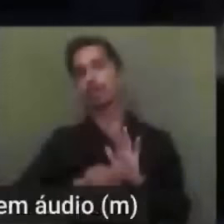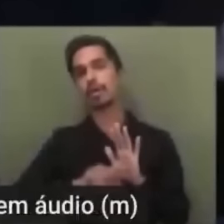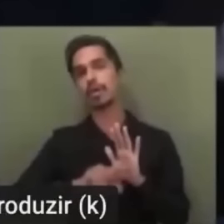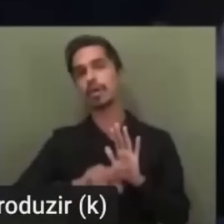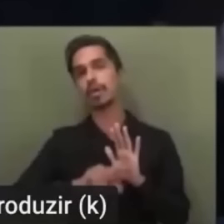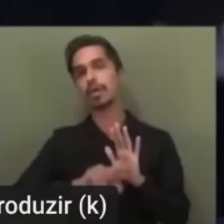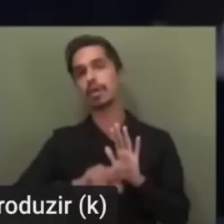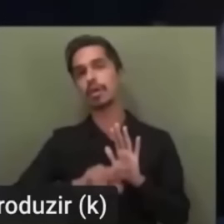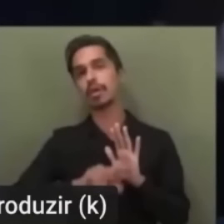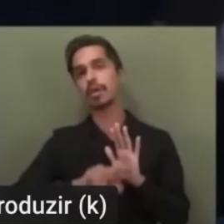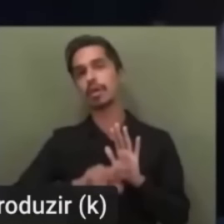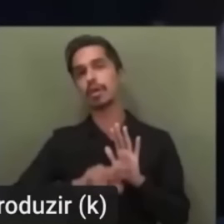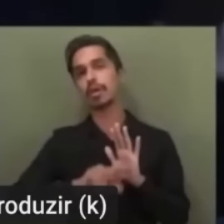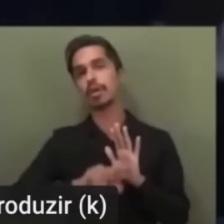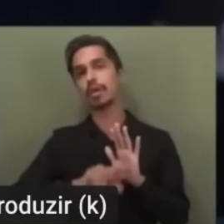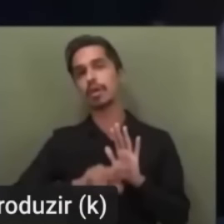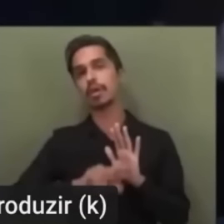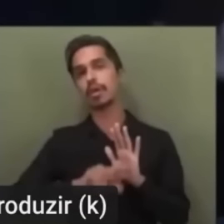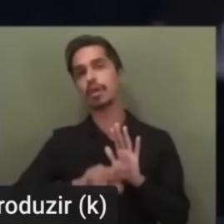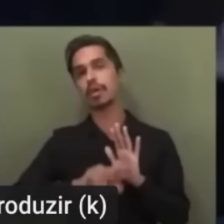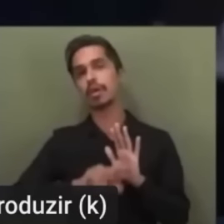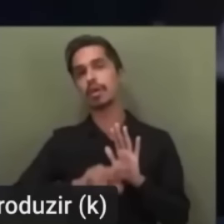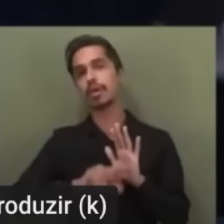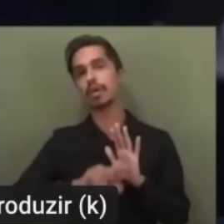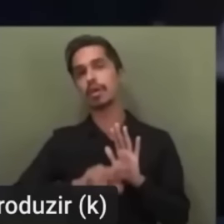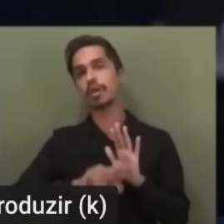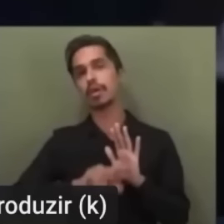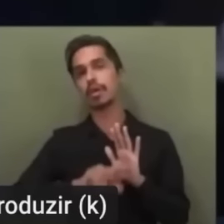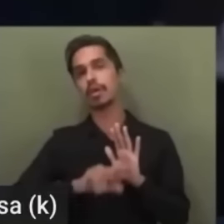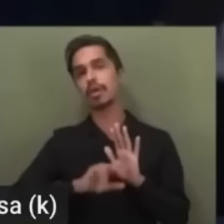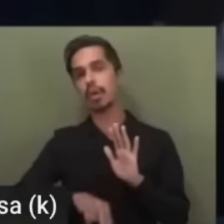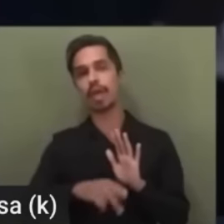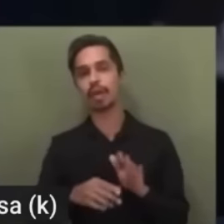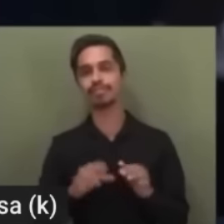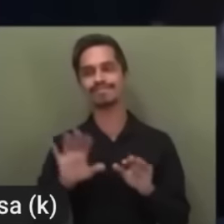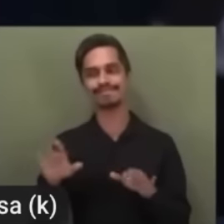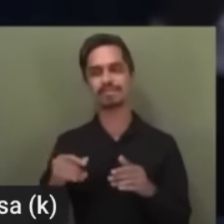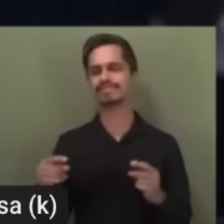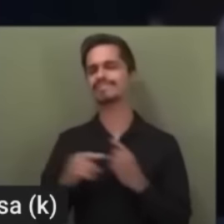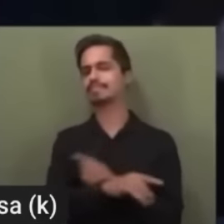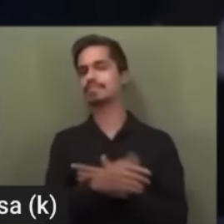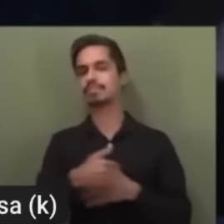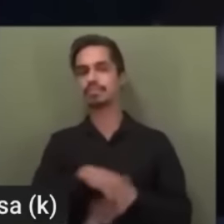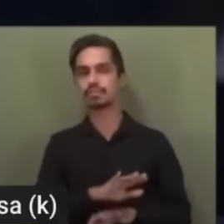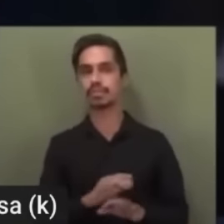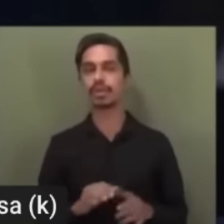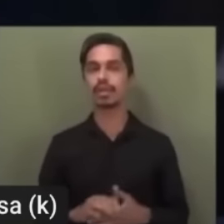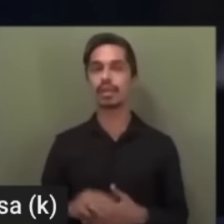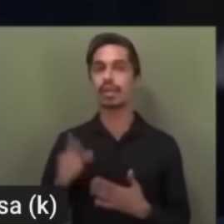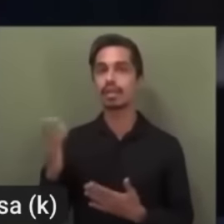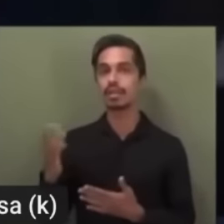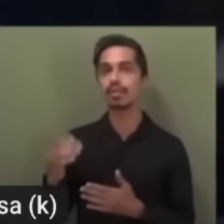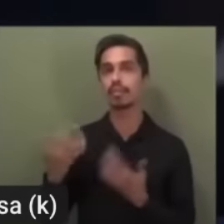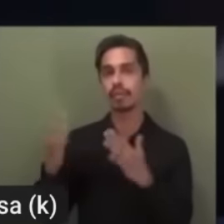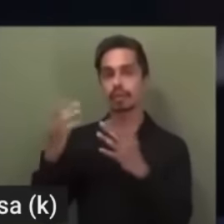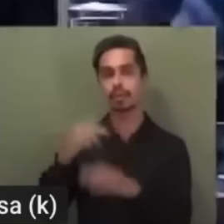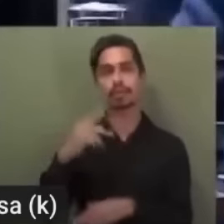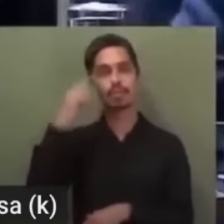o aqui no como presidente do senado bonecão de Poo pachec parabéns senad